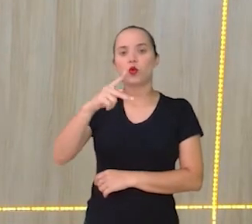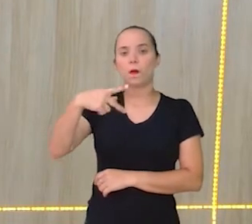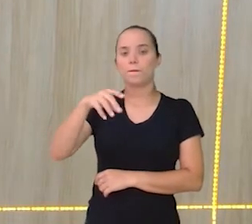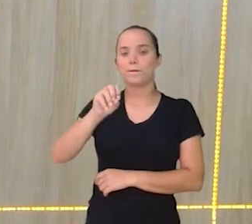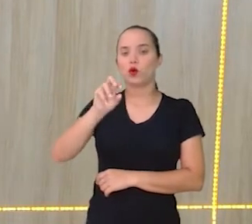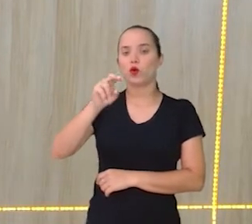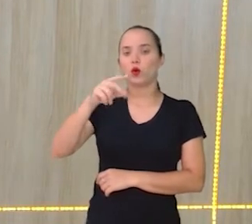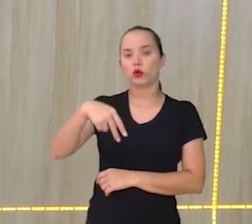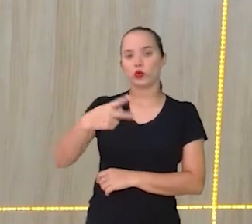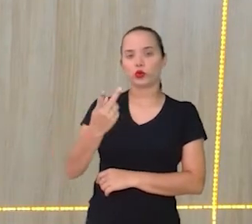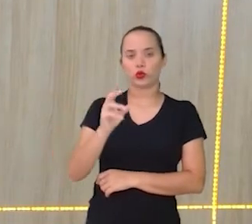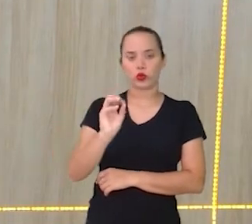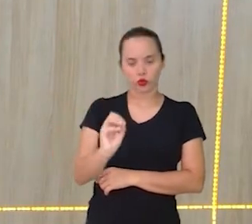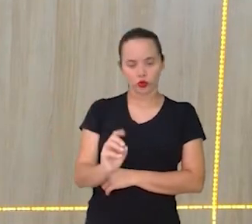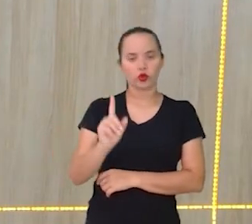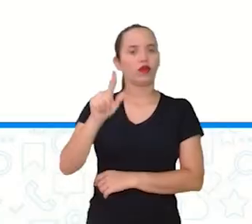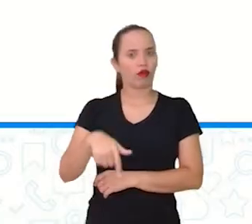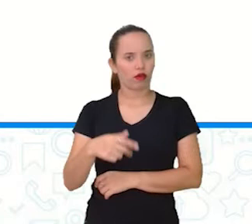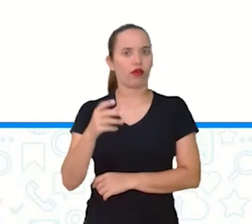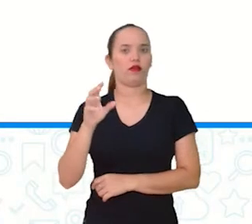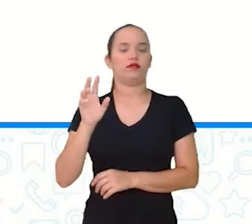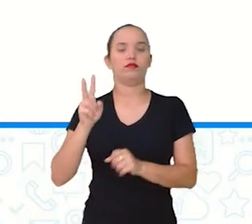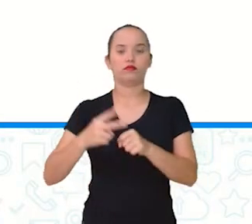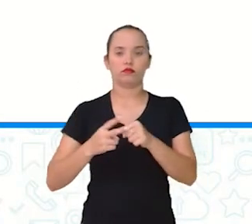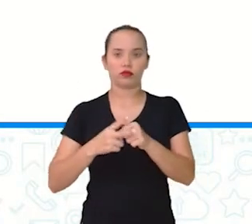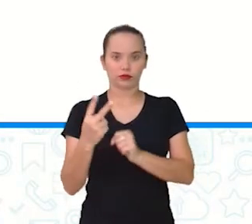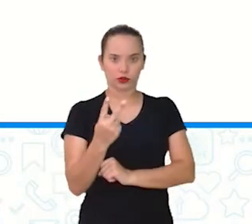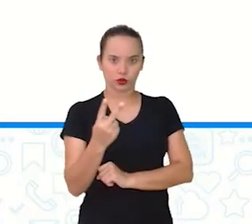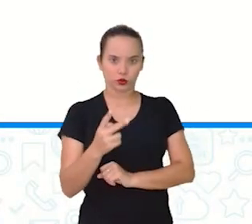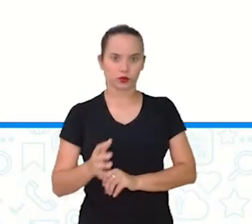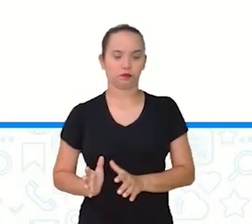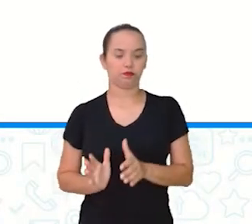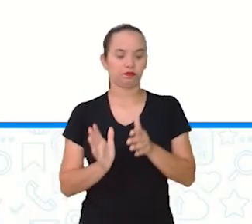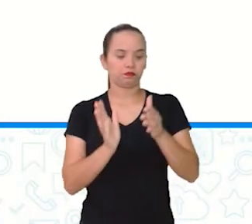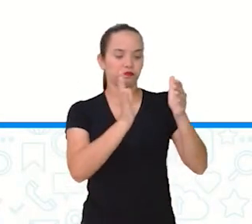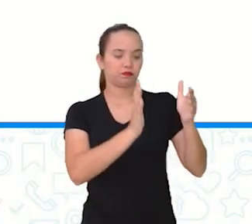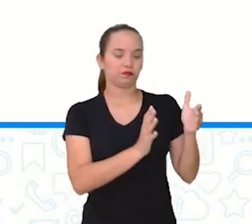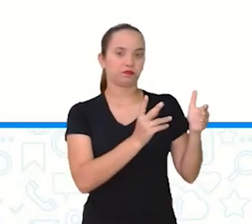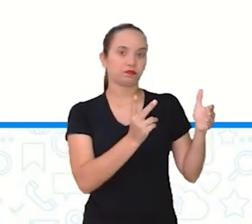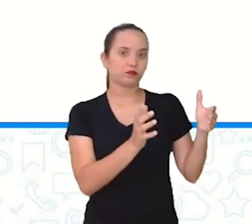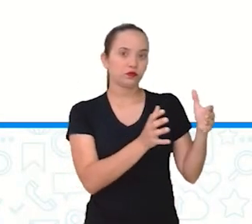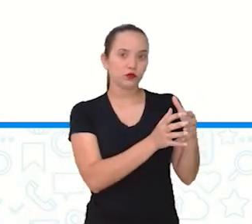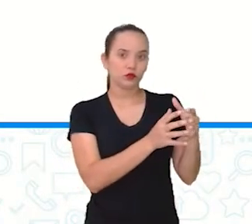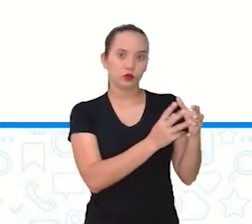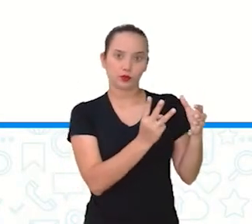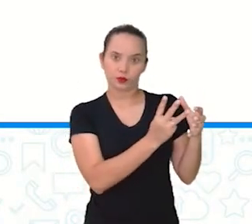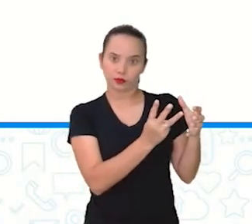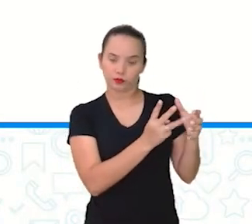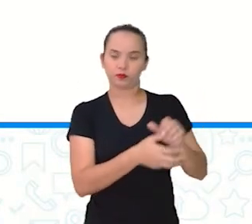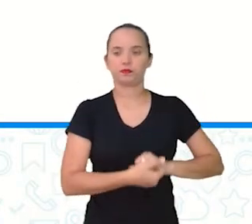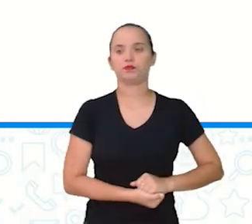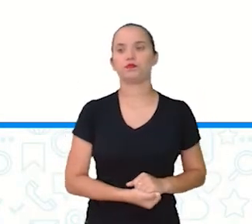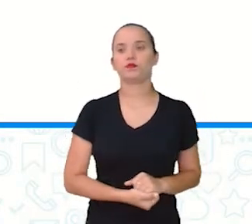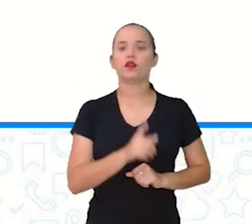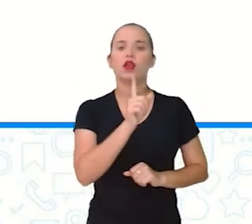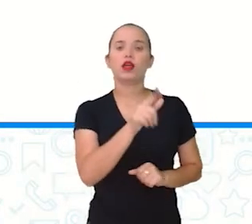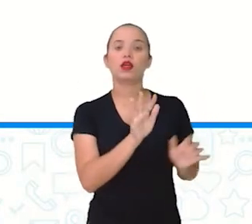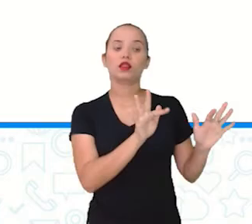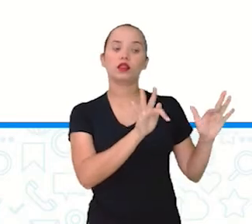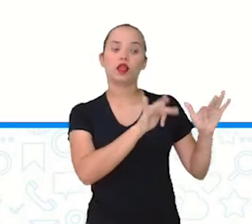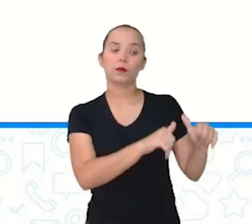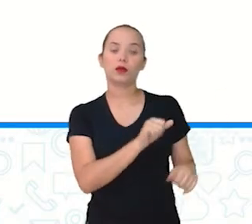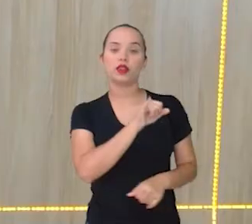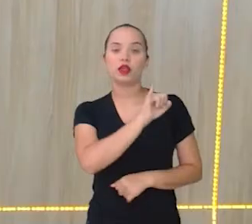Então, supor é um verbo de segunda conjugação. E verbos de terceira conjugação são aqueles que terminam em